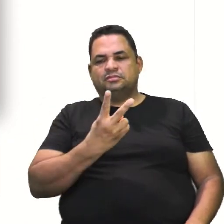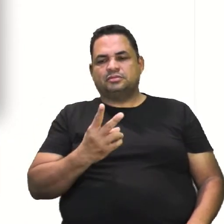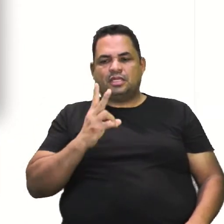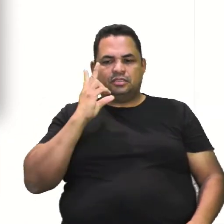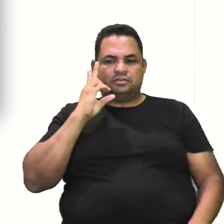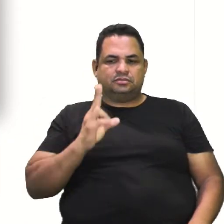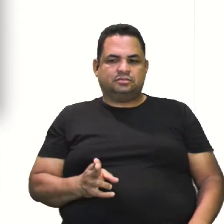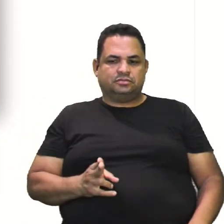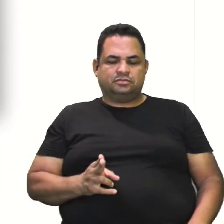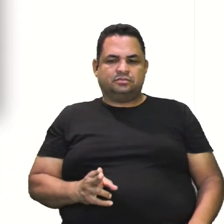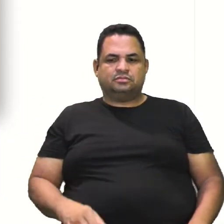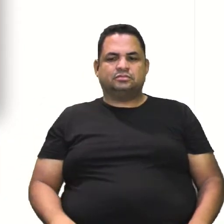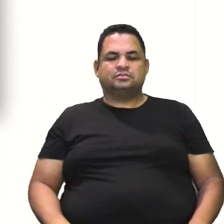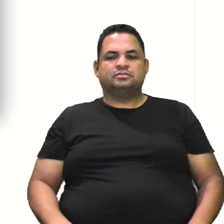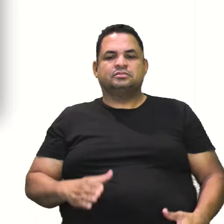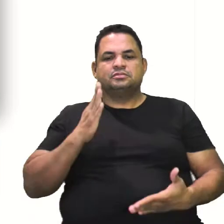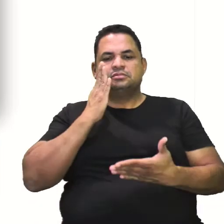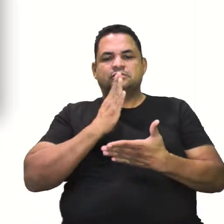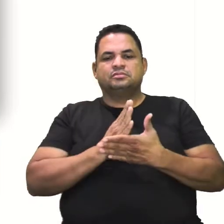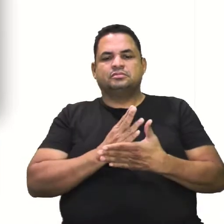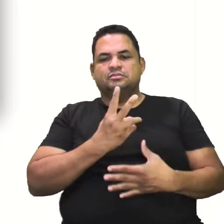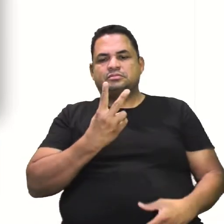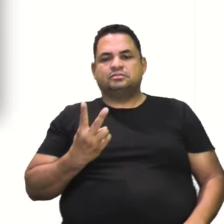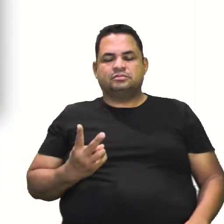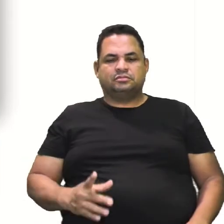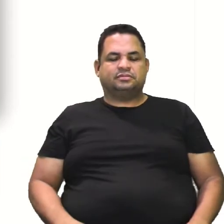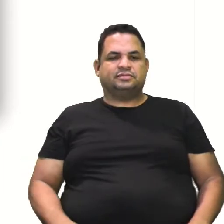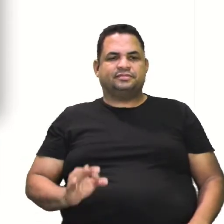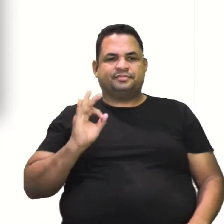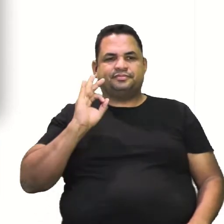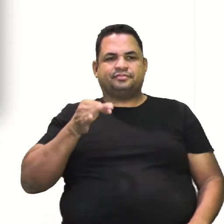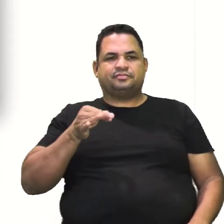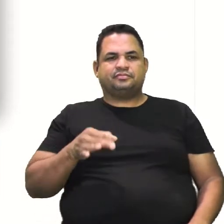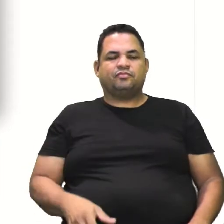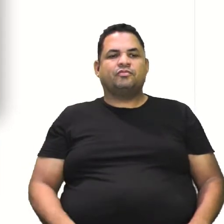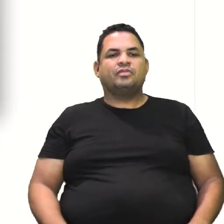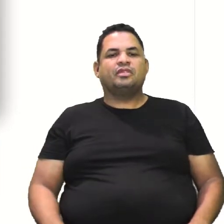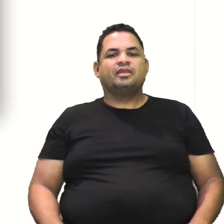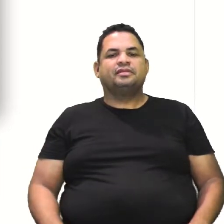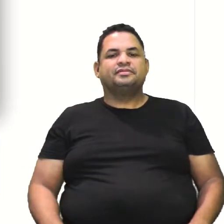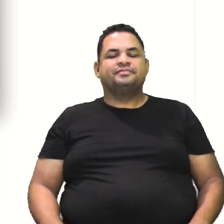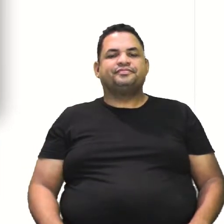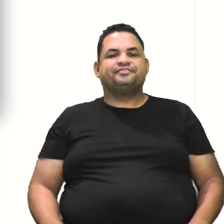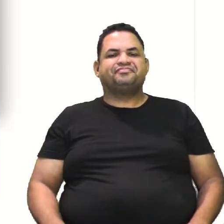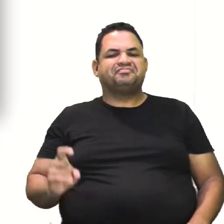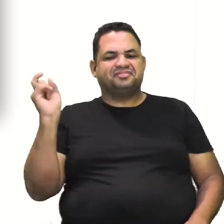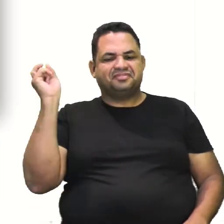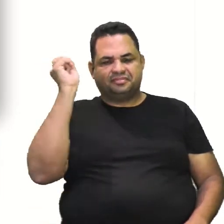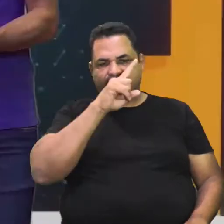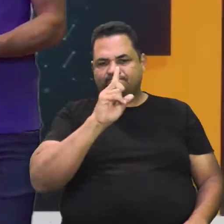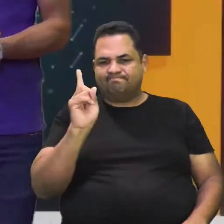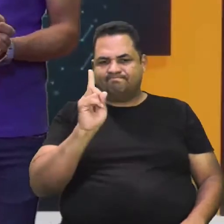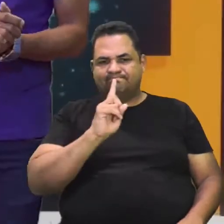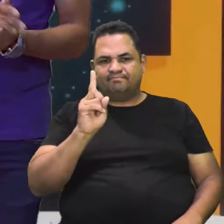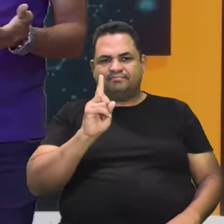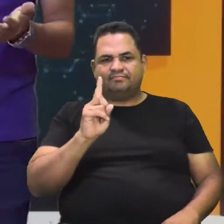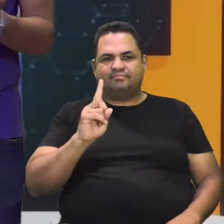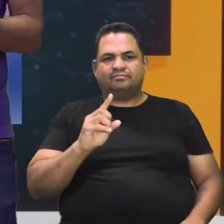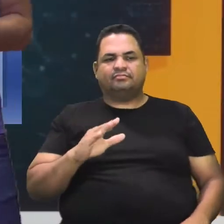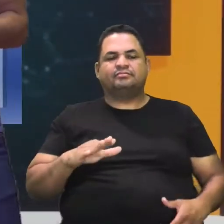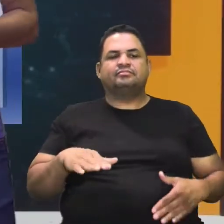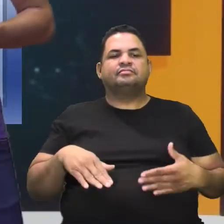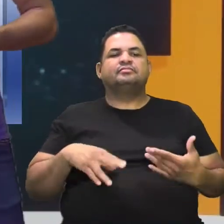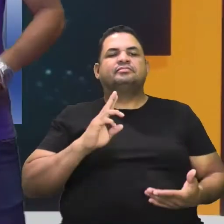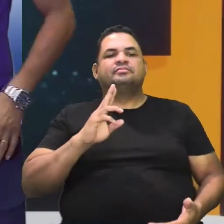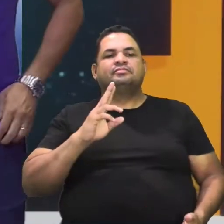segmentos iguais, tá? Então, é ponto médio, certo? E beleza. Aí, difícil? Não, né? Então,